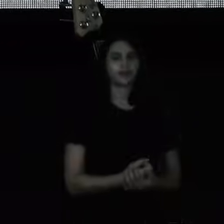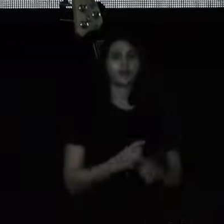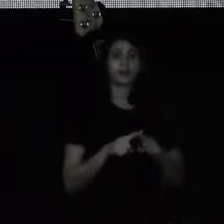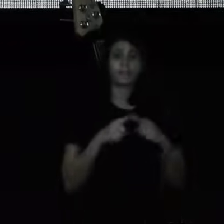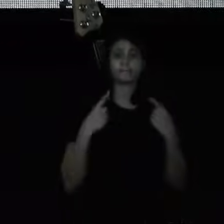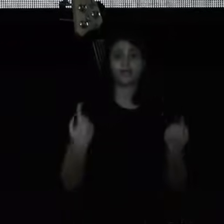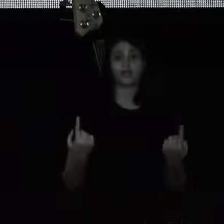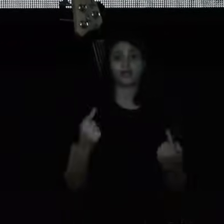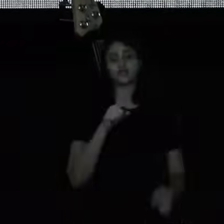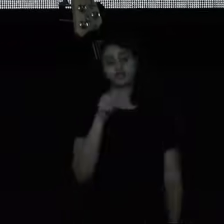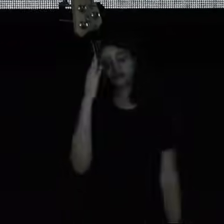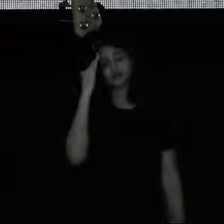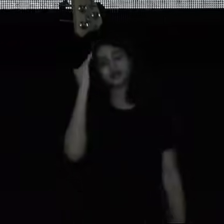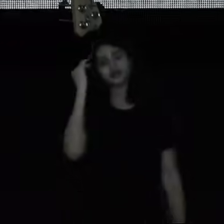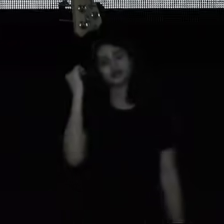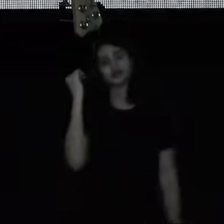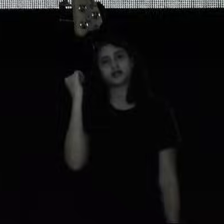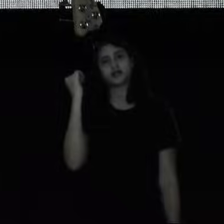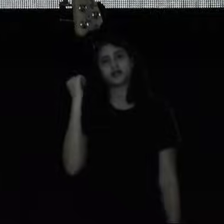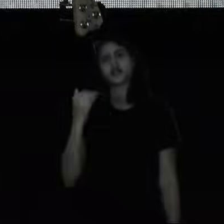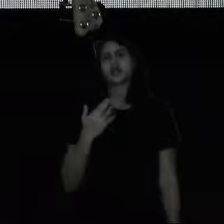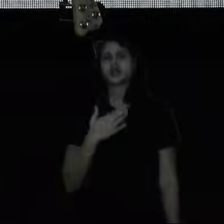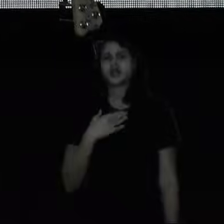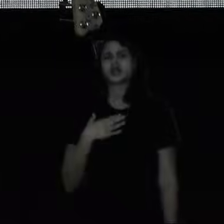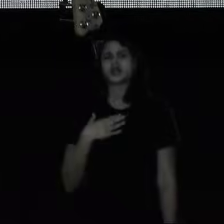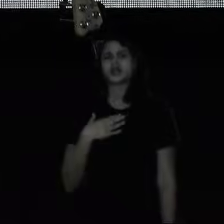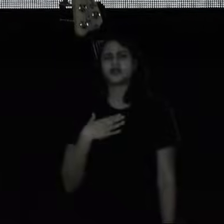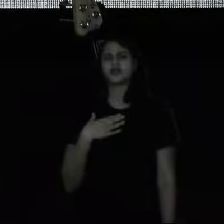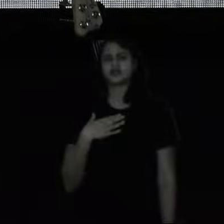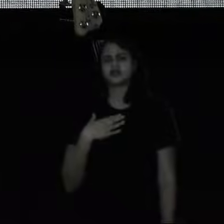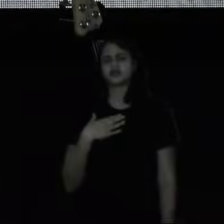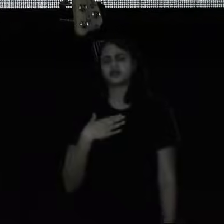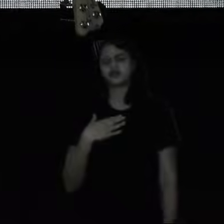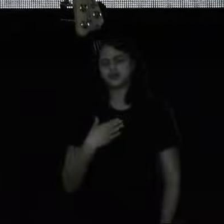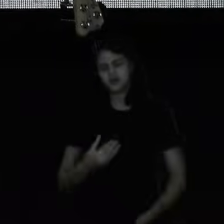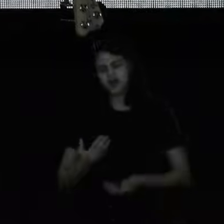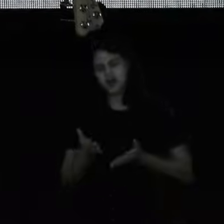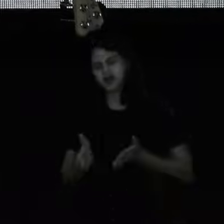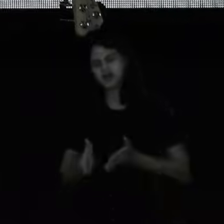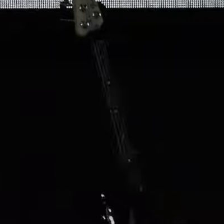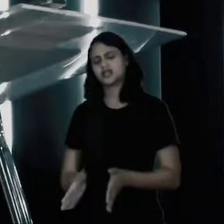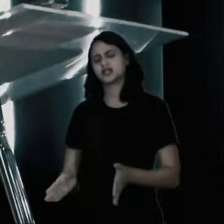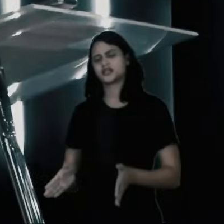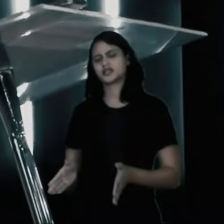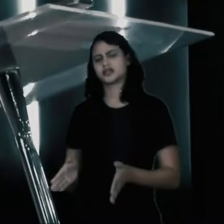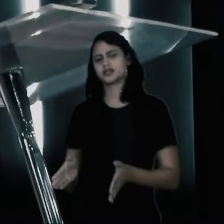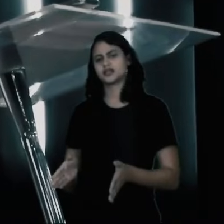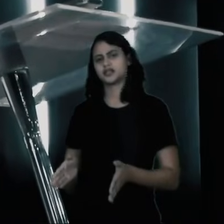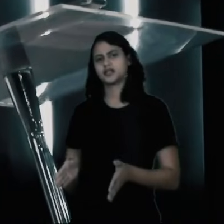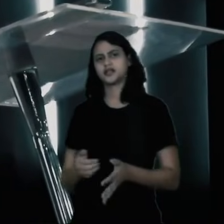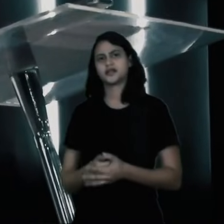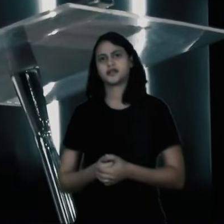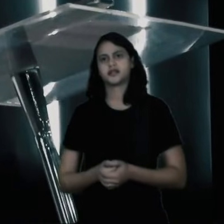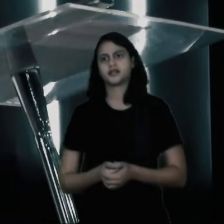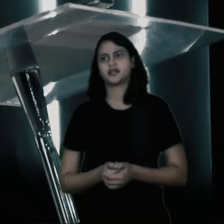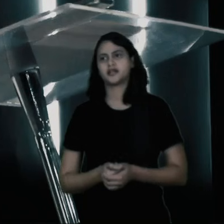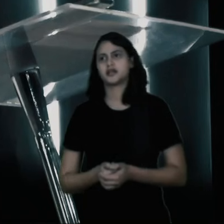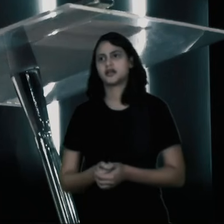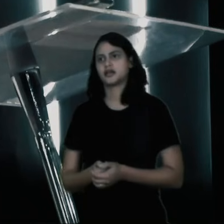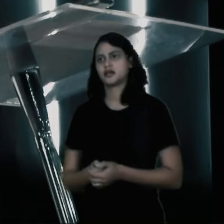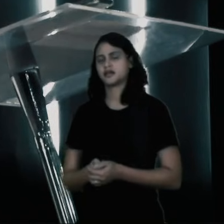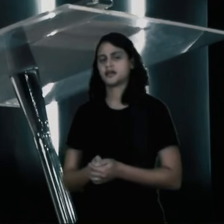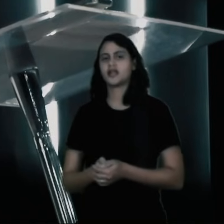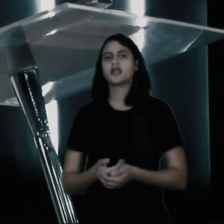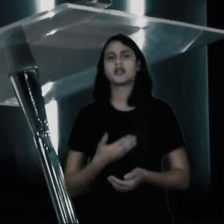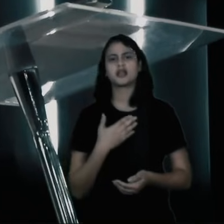pensar: eu não nasci para viver na condenação, eu não nasci para viver debaixo de um